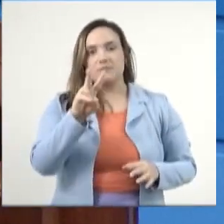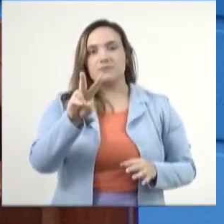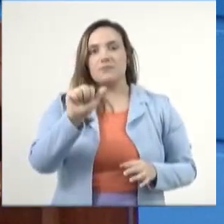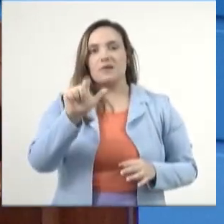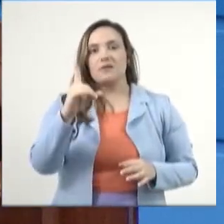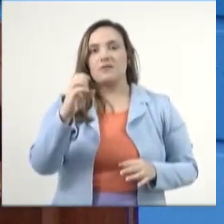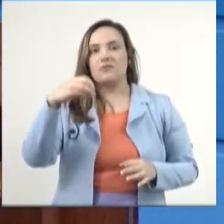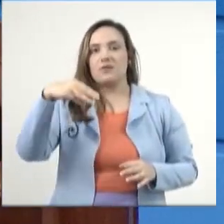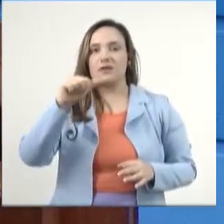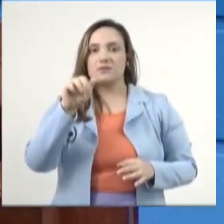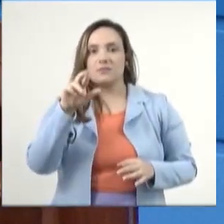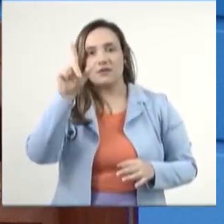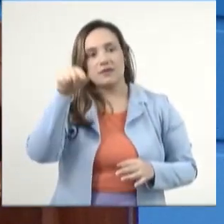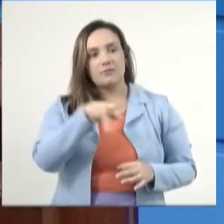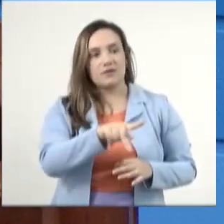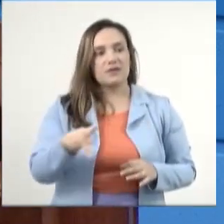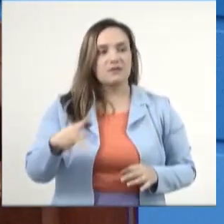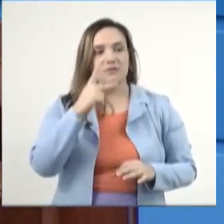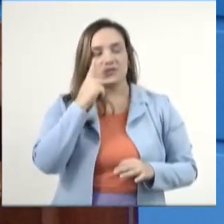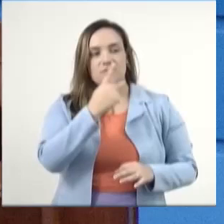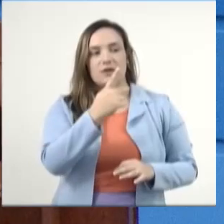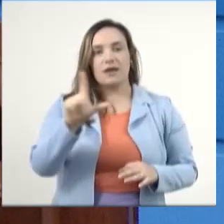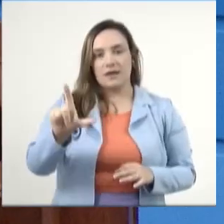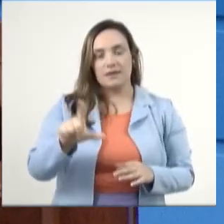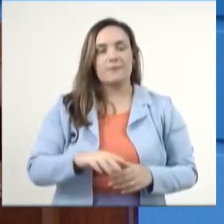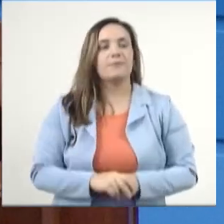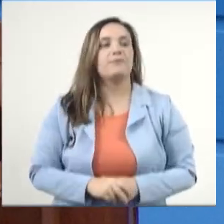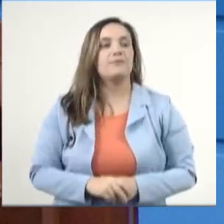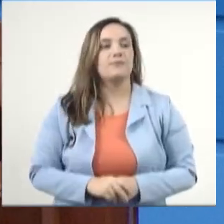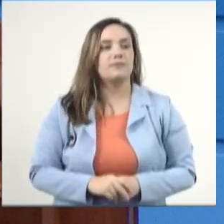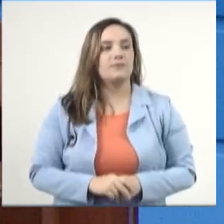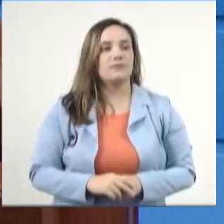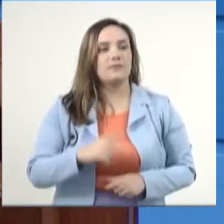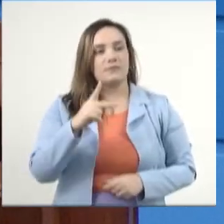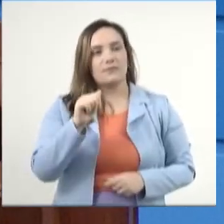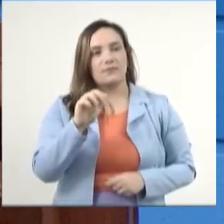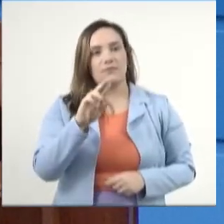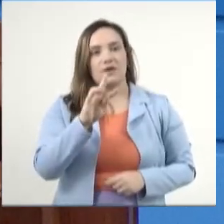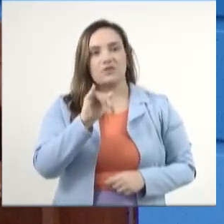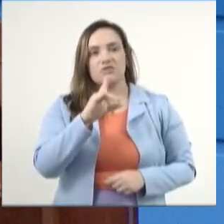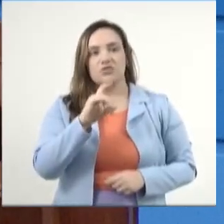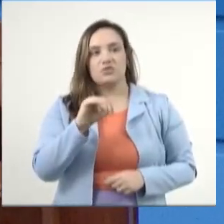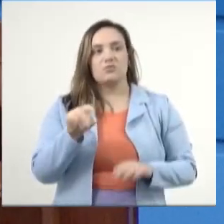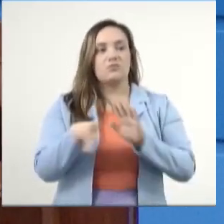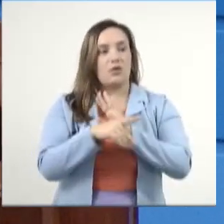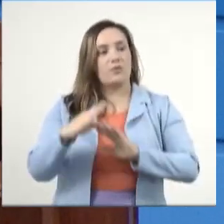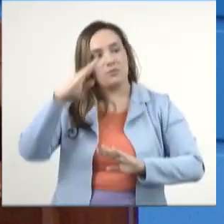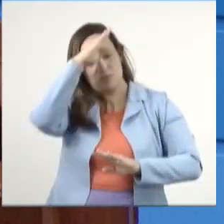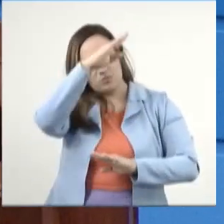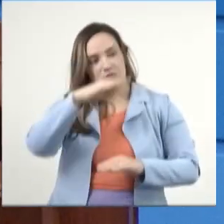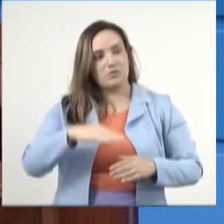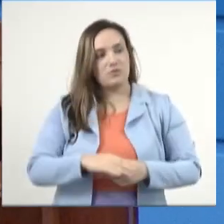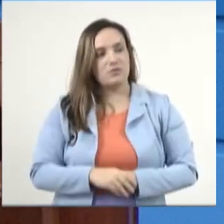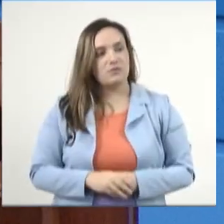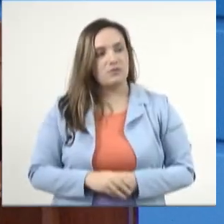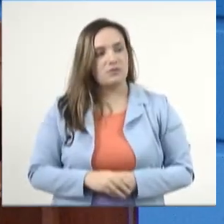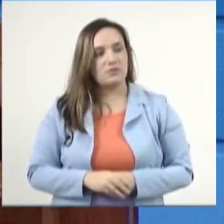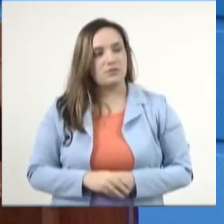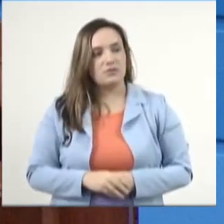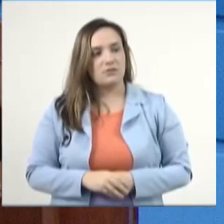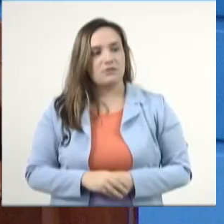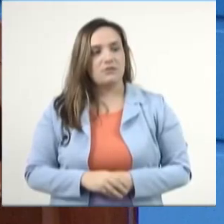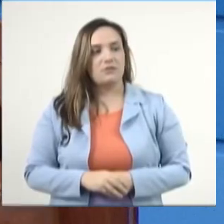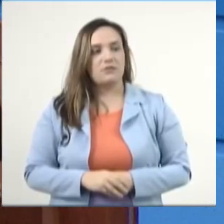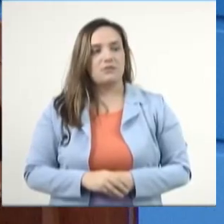da Costa Neto, presidente do PL, partido do presidente Bolsonaro. Almirante